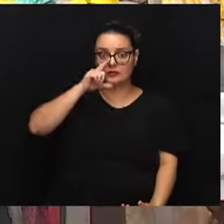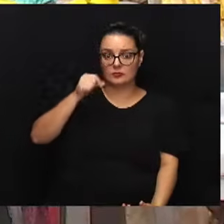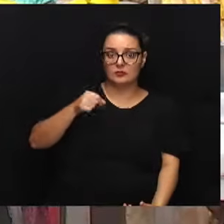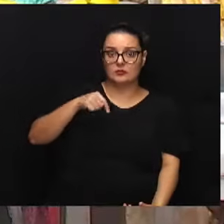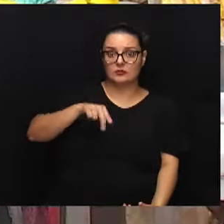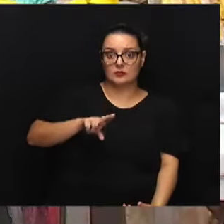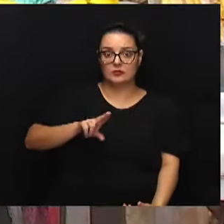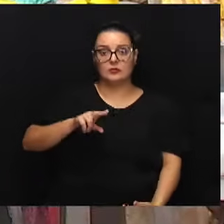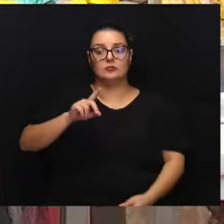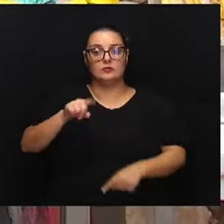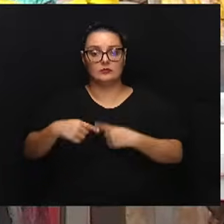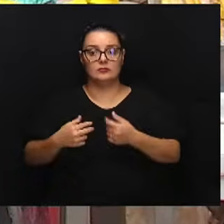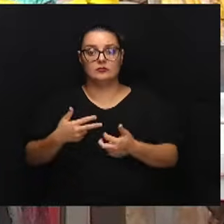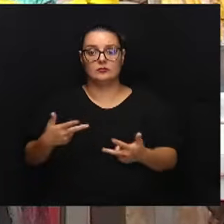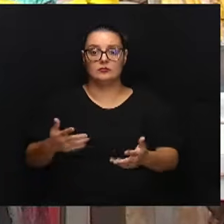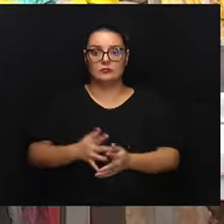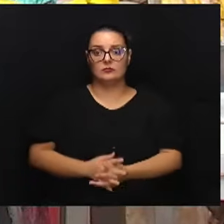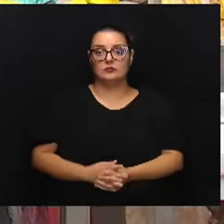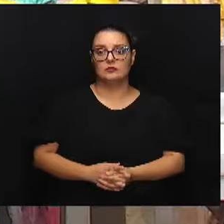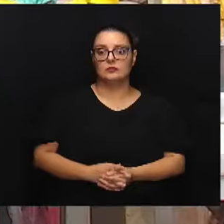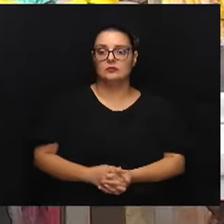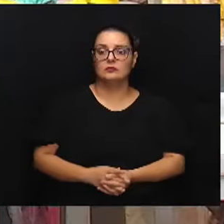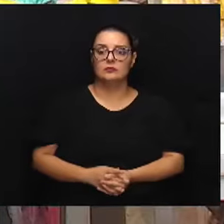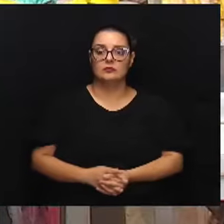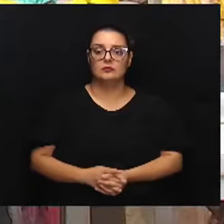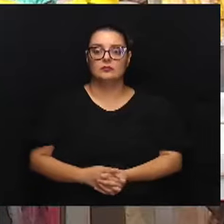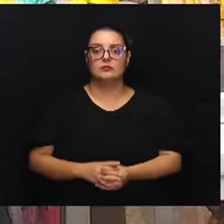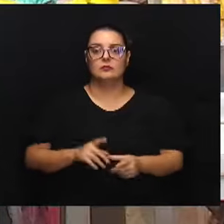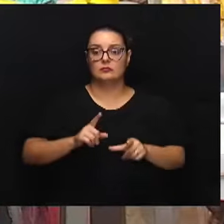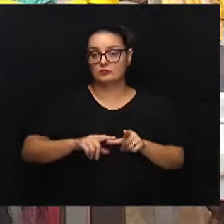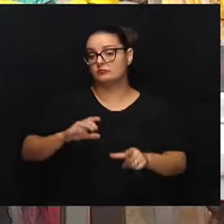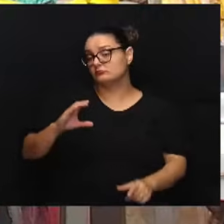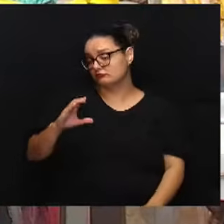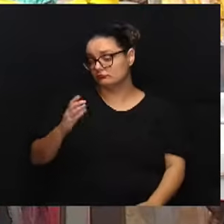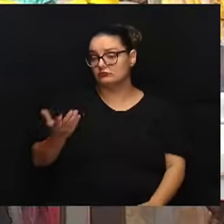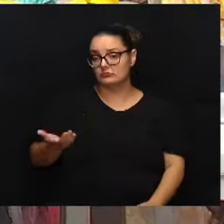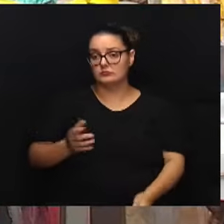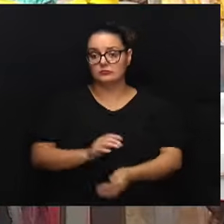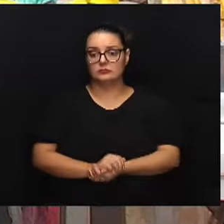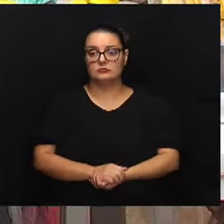outras coisas. partindo da letra C.